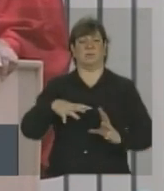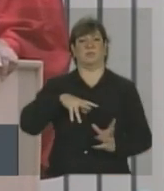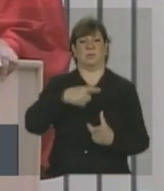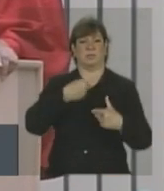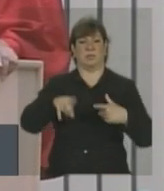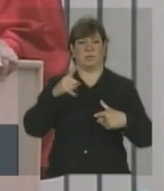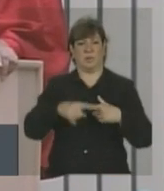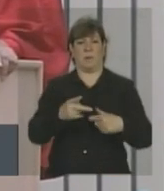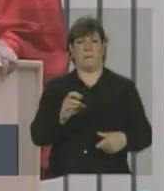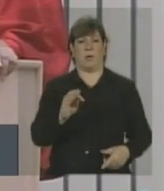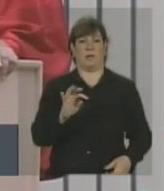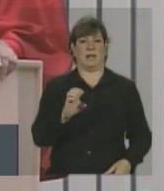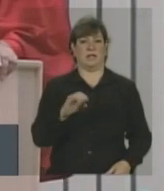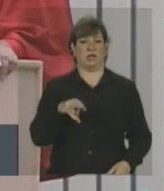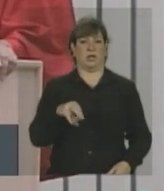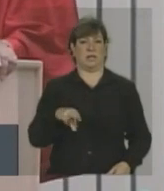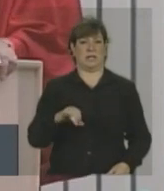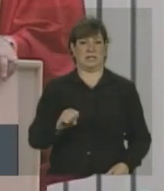de protecionismo.